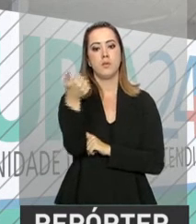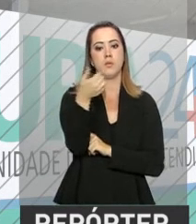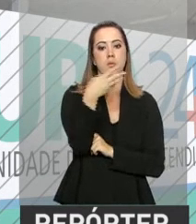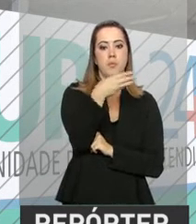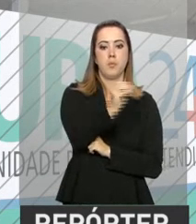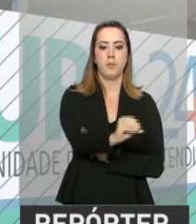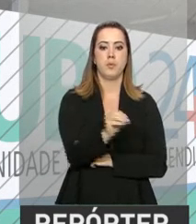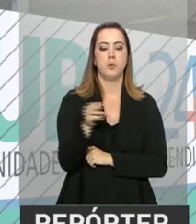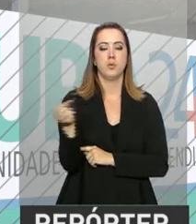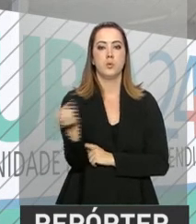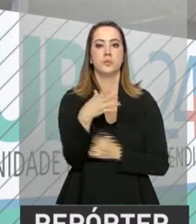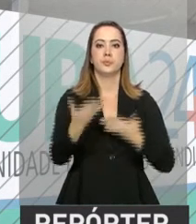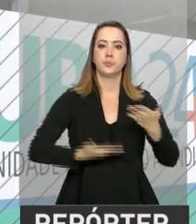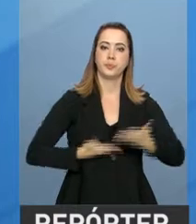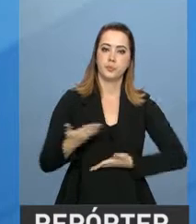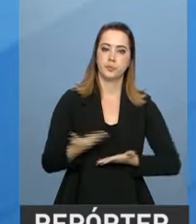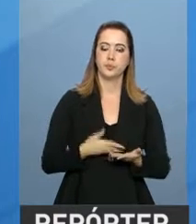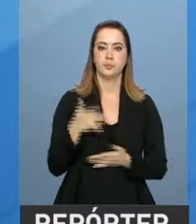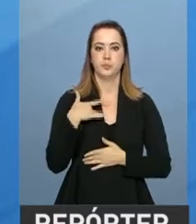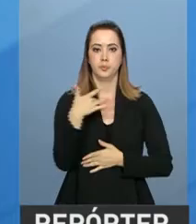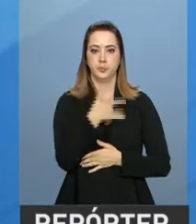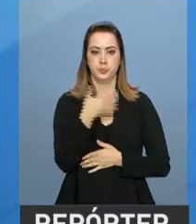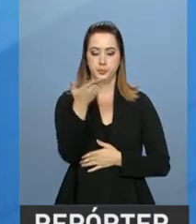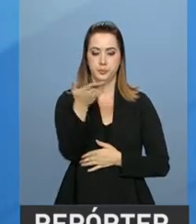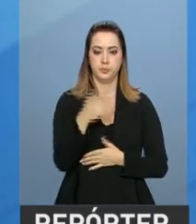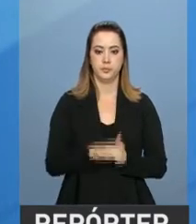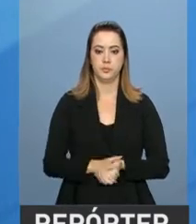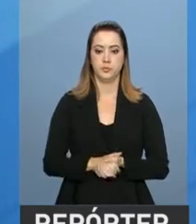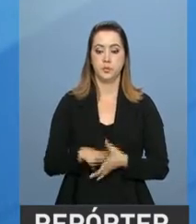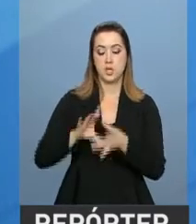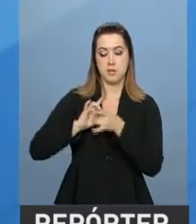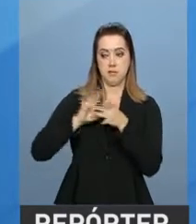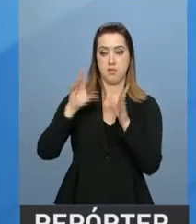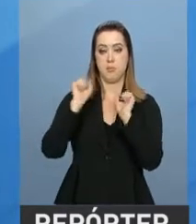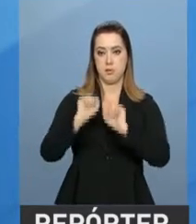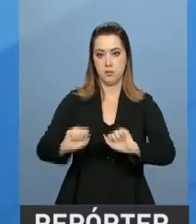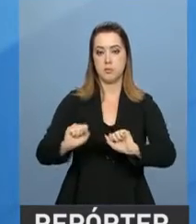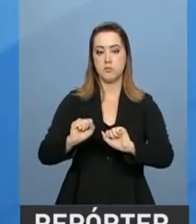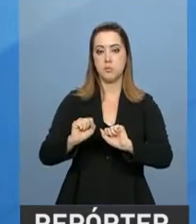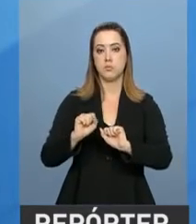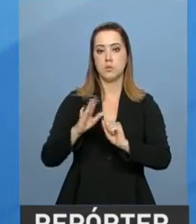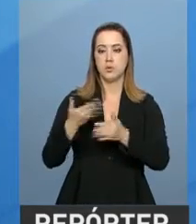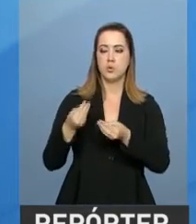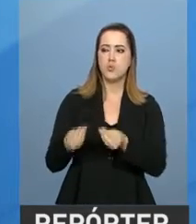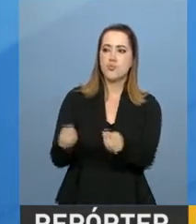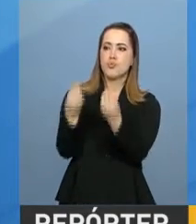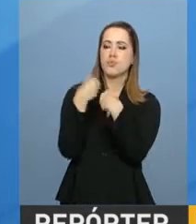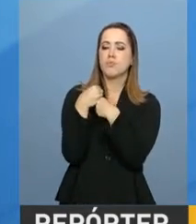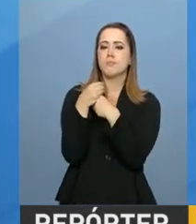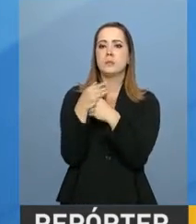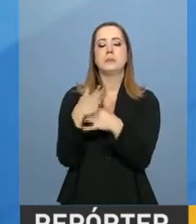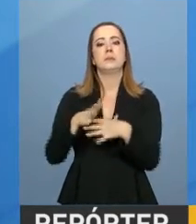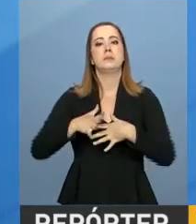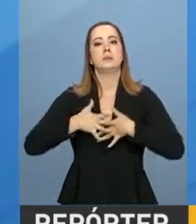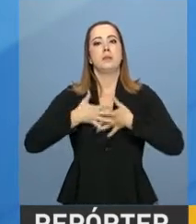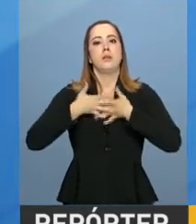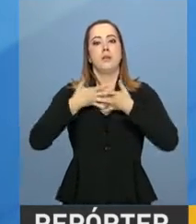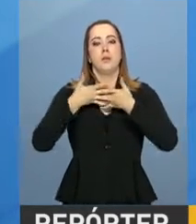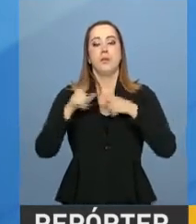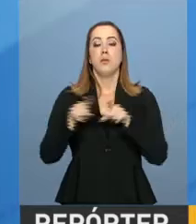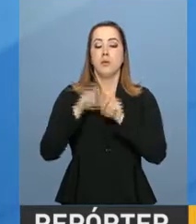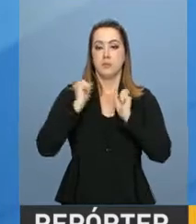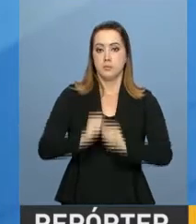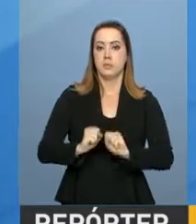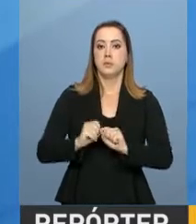novos serviços de saúde essa liberação será capaz de de nos dar um forno para que possamos manter